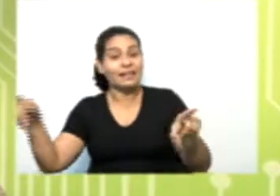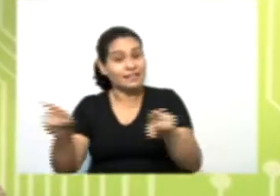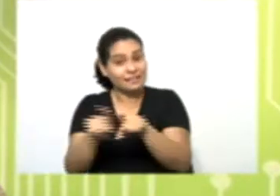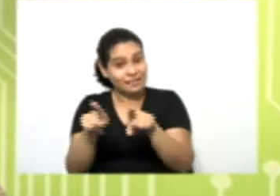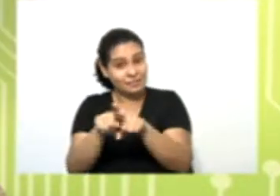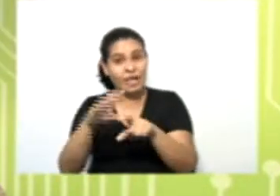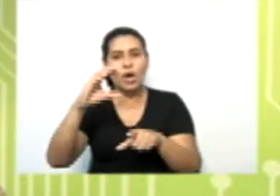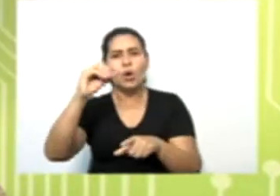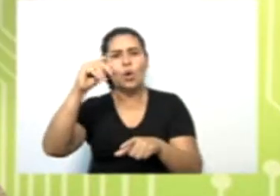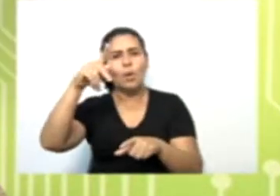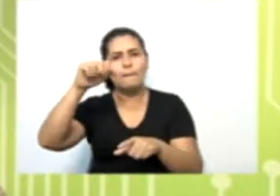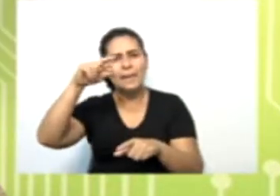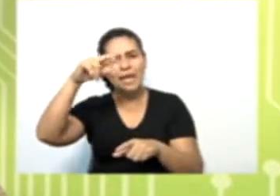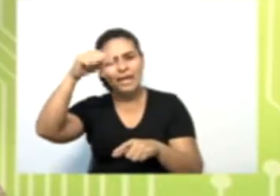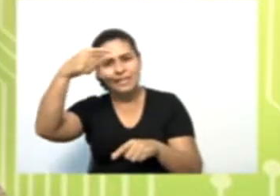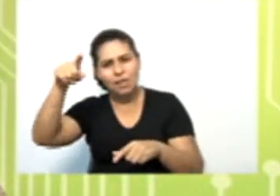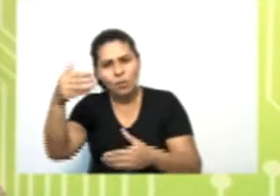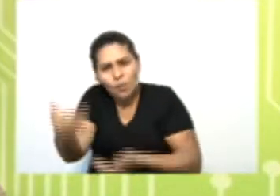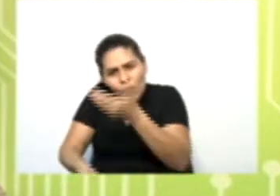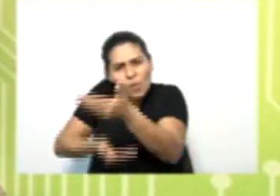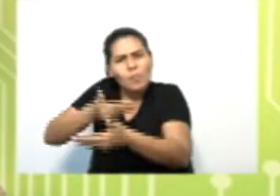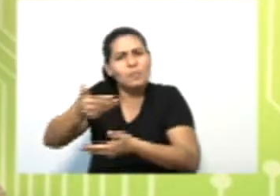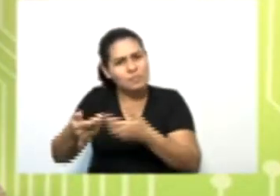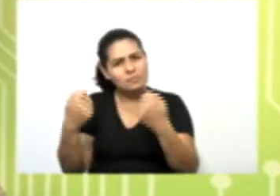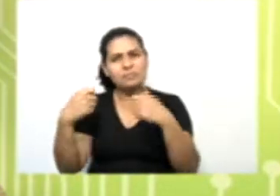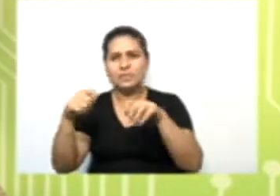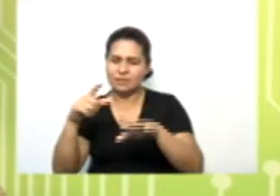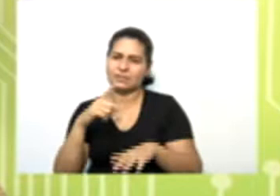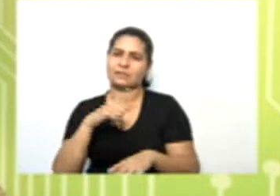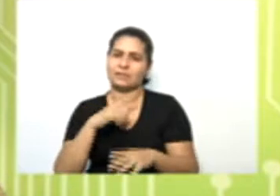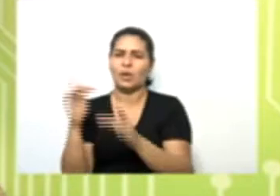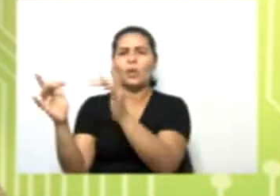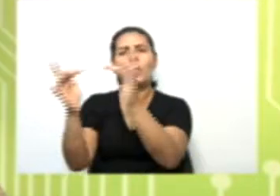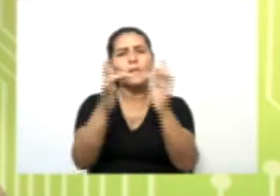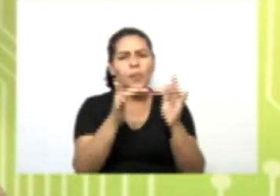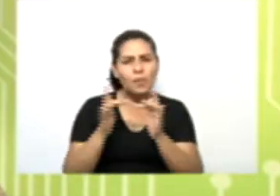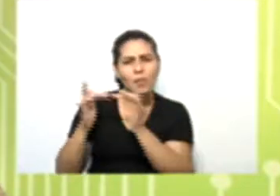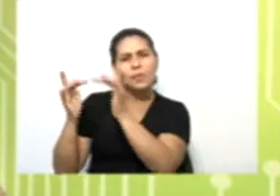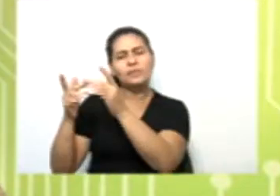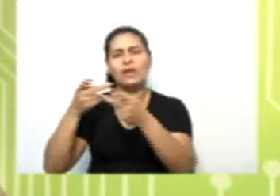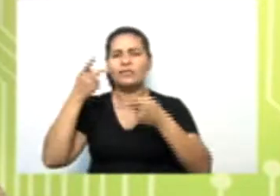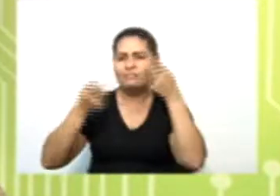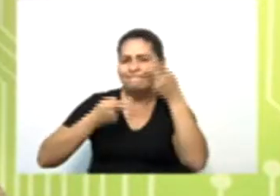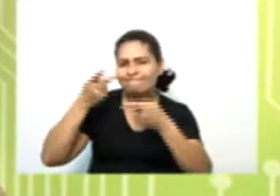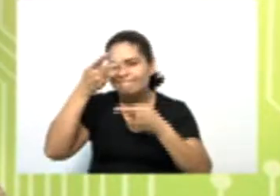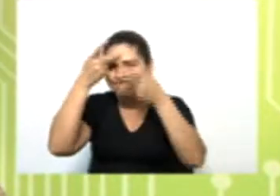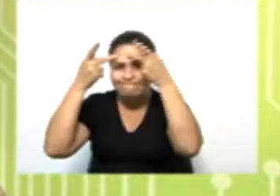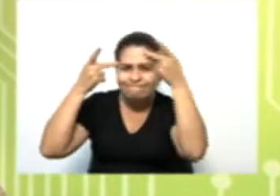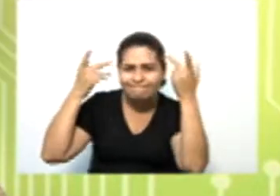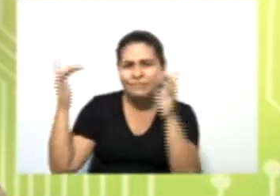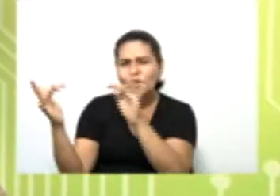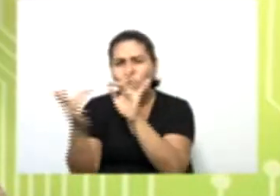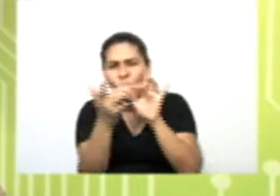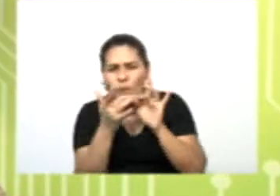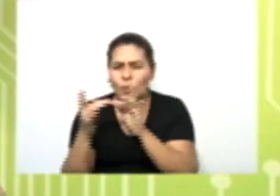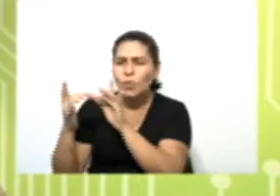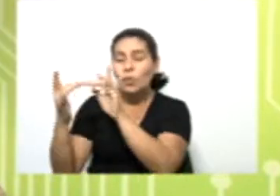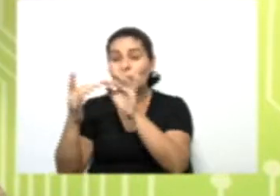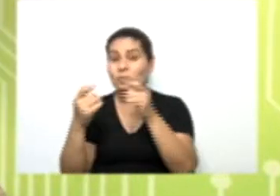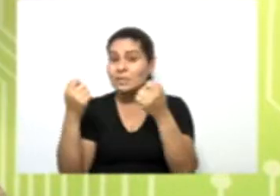é uma cooperação, muitas pessoas juntas, então você precisa se relacionar, falar com as pessoas, precisa